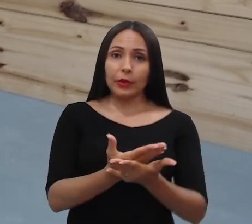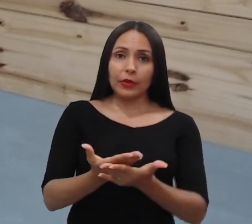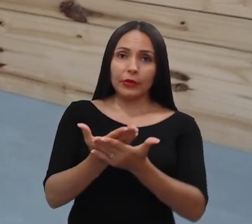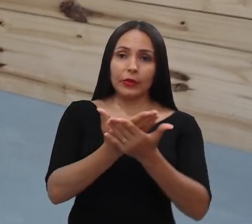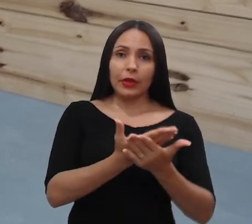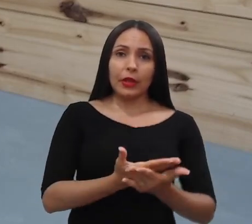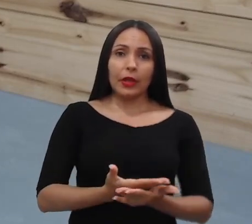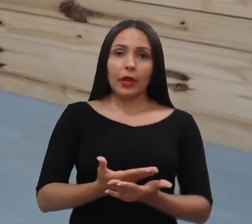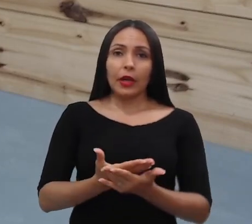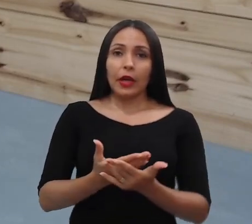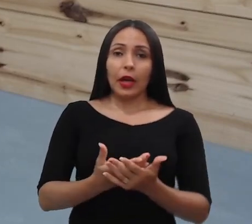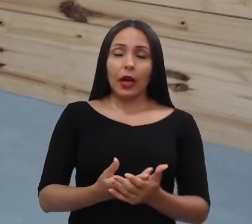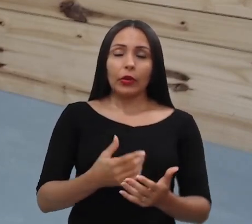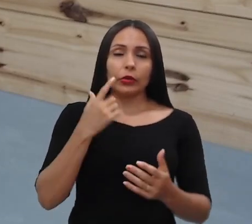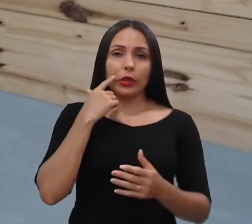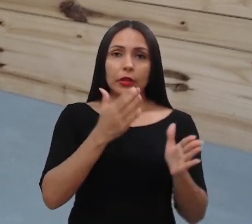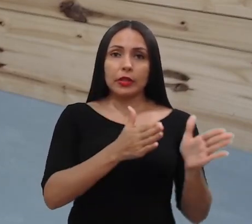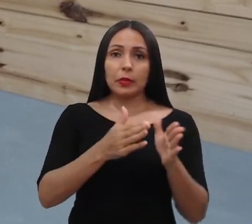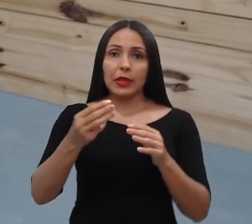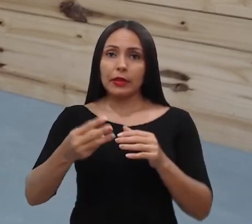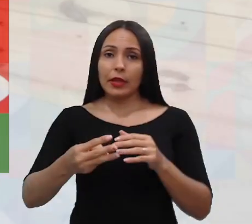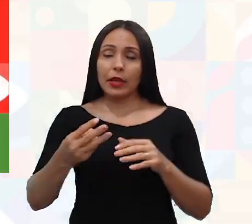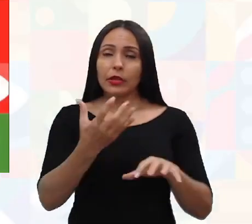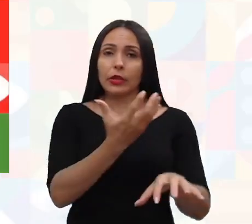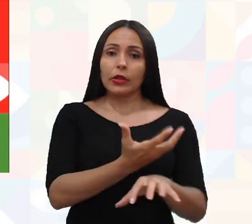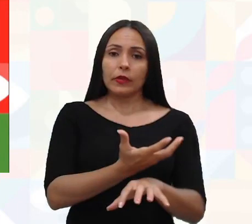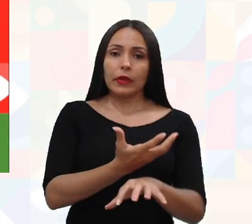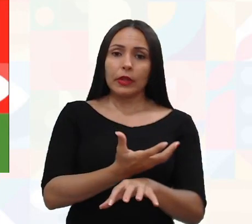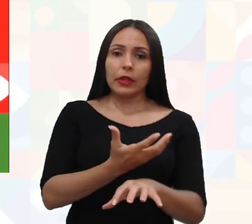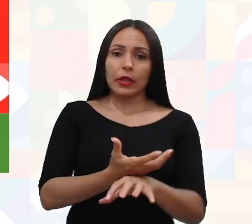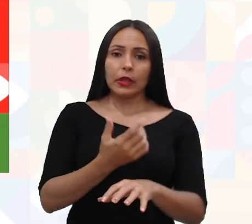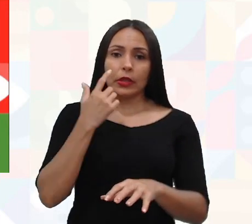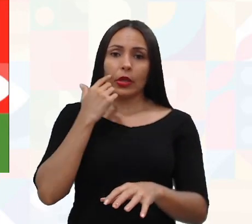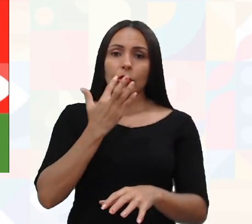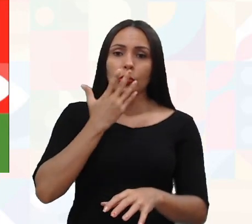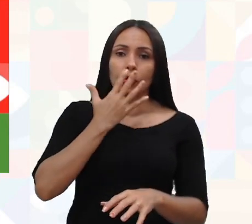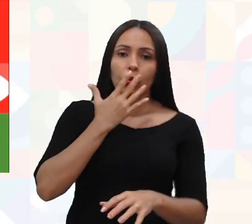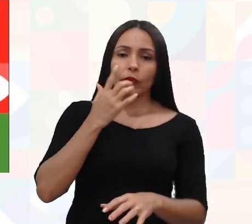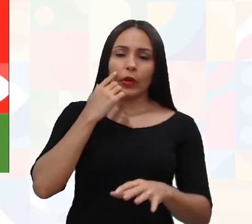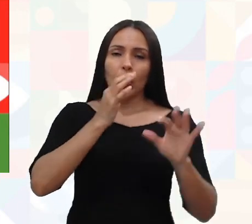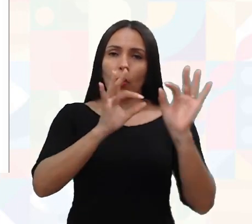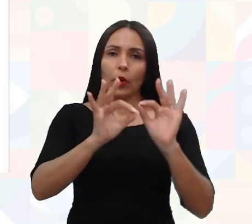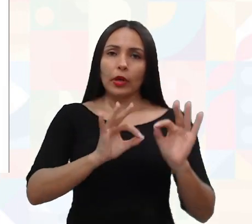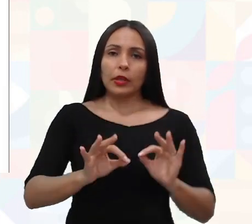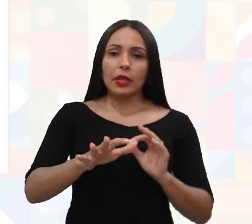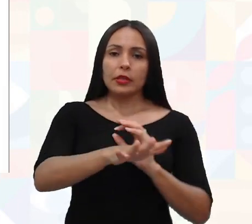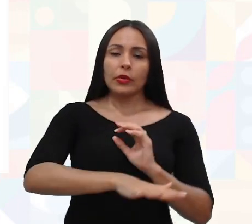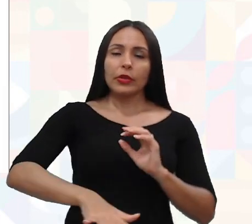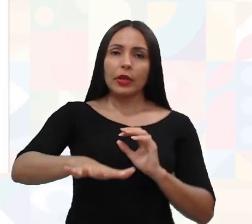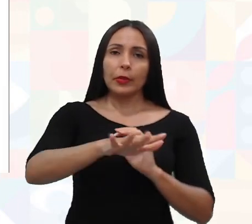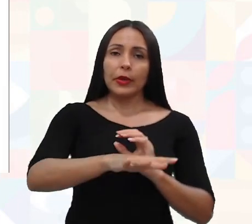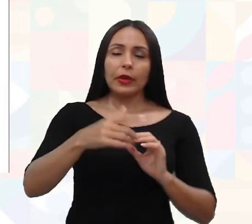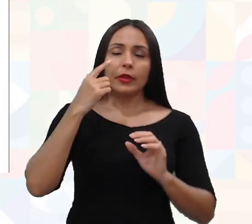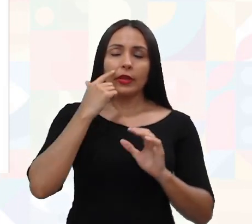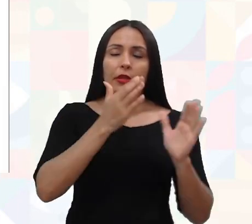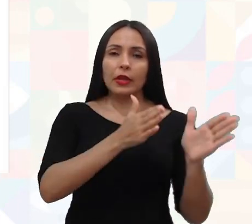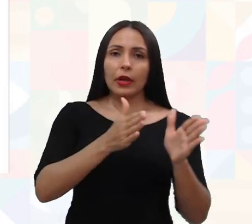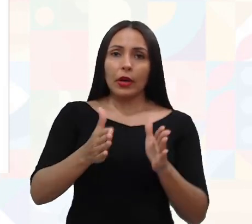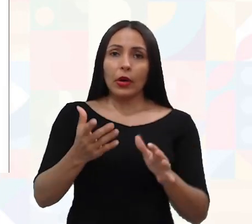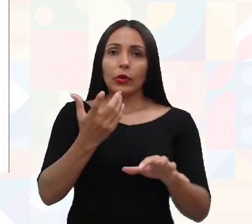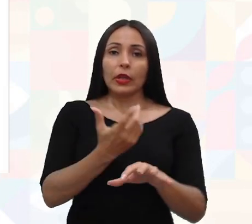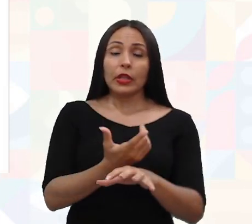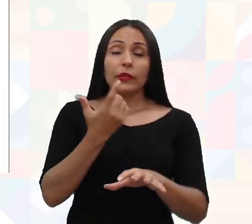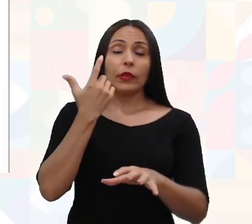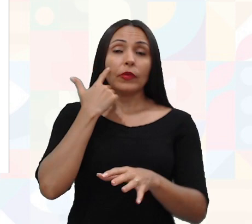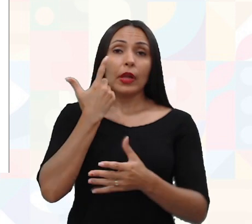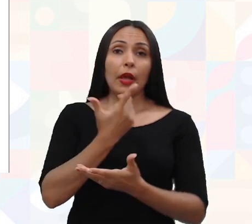a unidade 3 da disciplina de Cor, Forma e Composição de Ambientes. Nessa unidade, vamos falar da